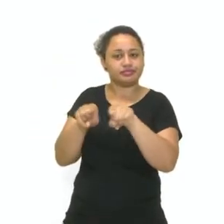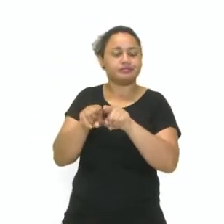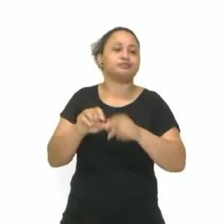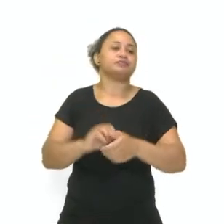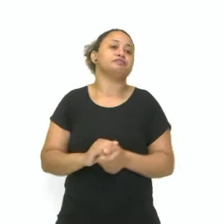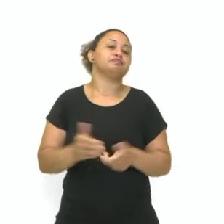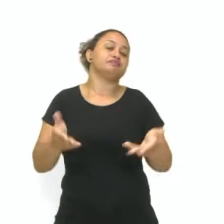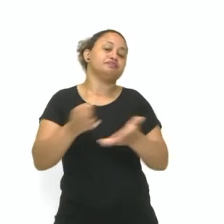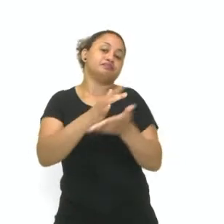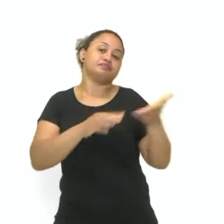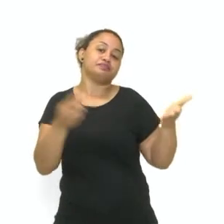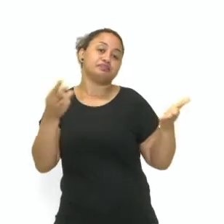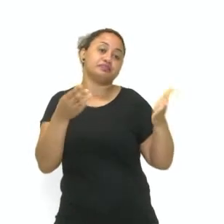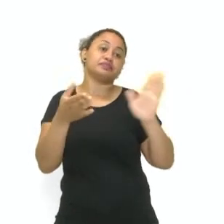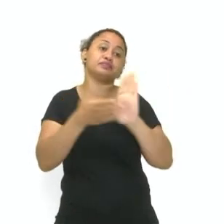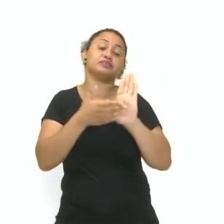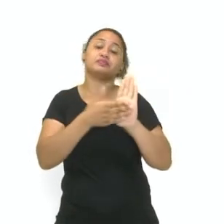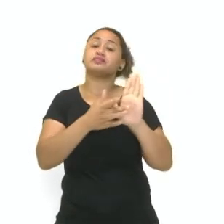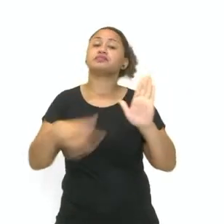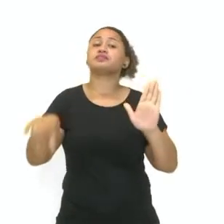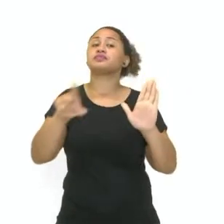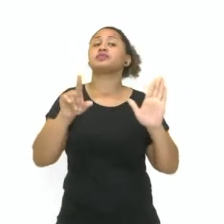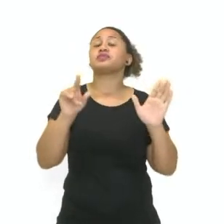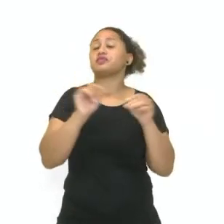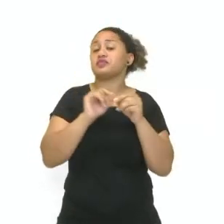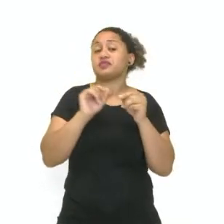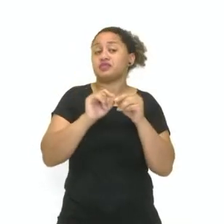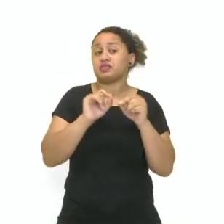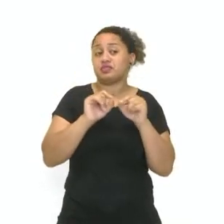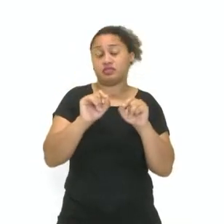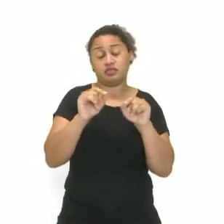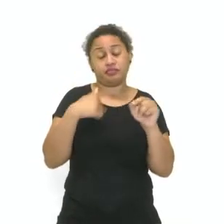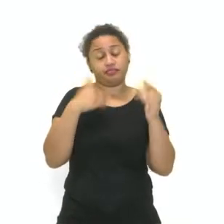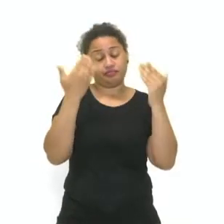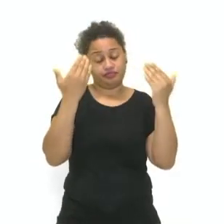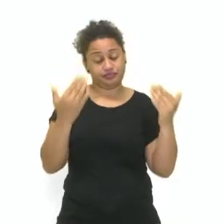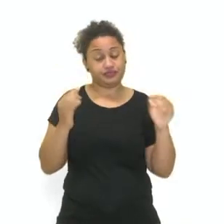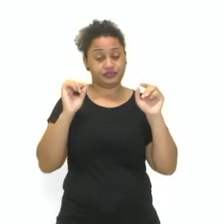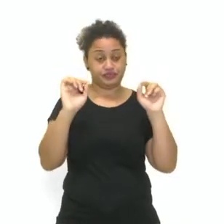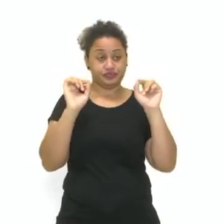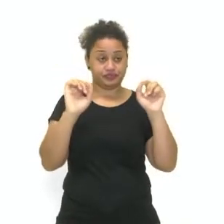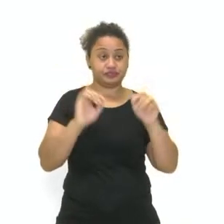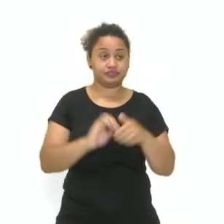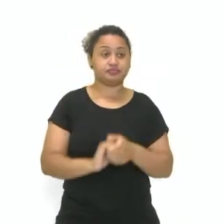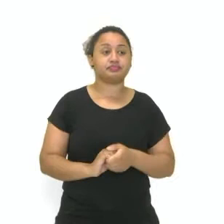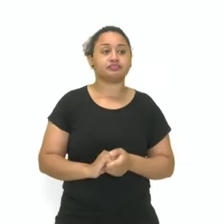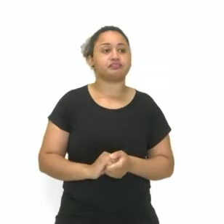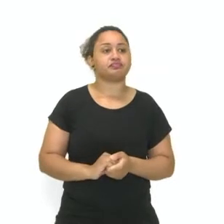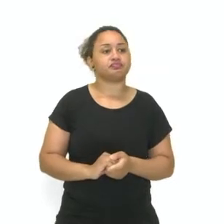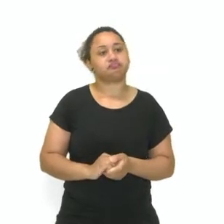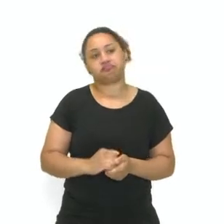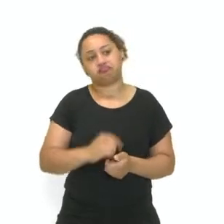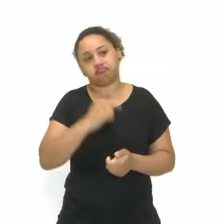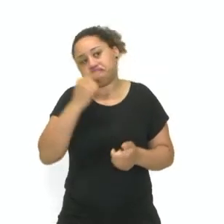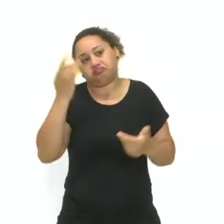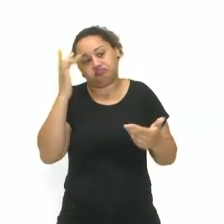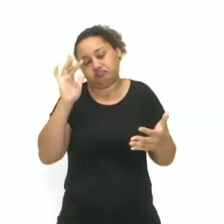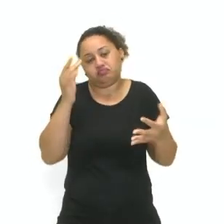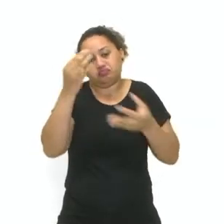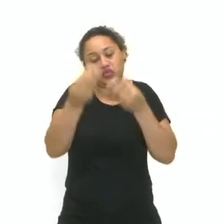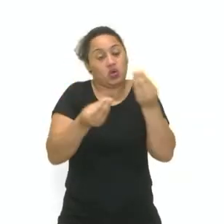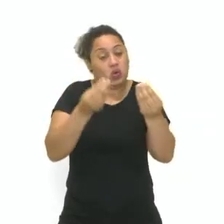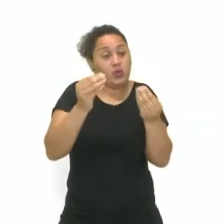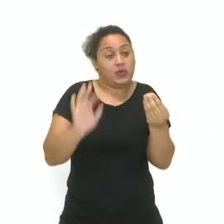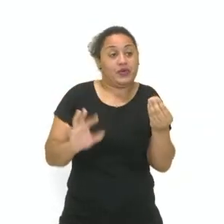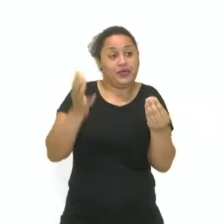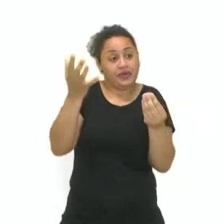3, eu tenho uma proposta aqui para a gente fazer, para a gente analisar. Olha só. Não tendo como predicar ambas as